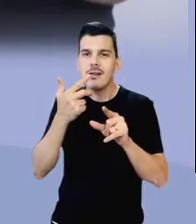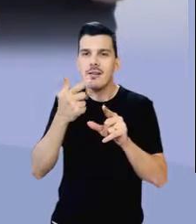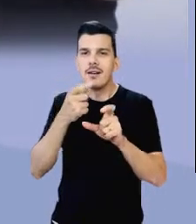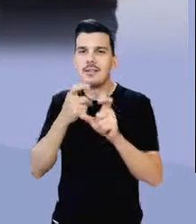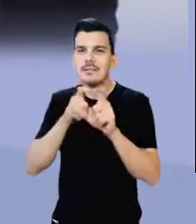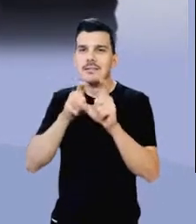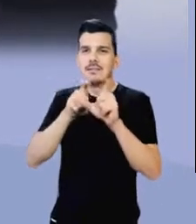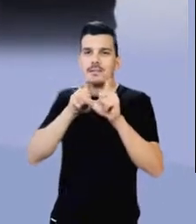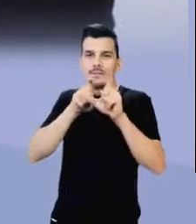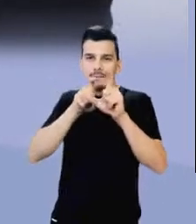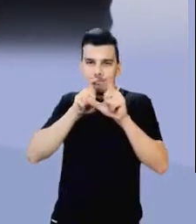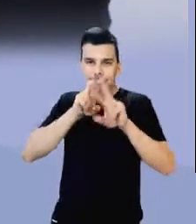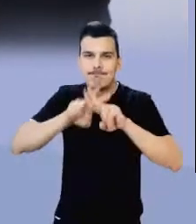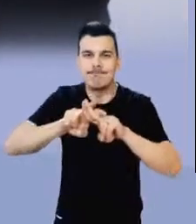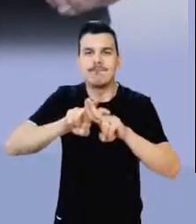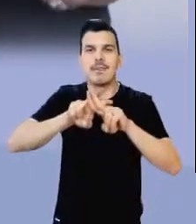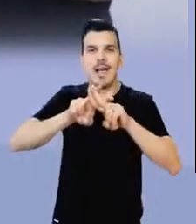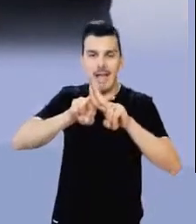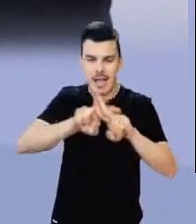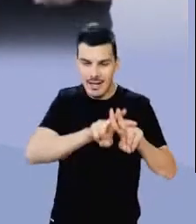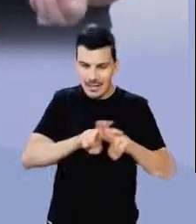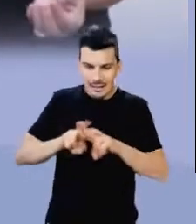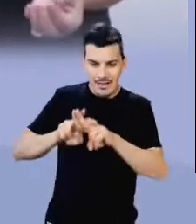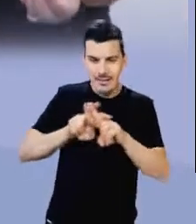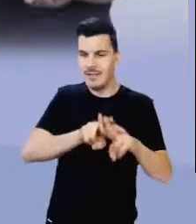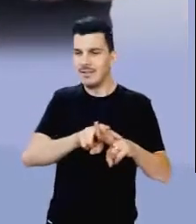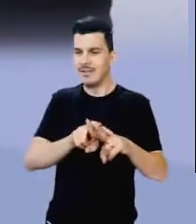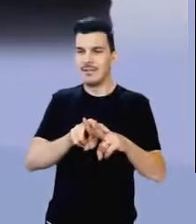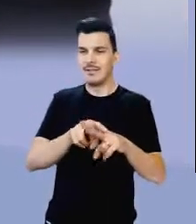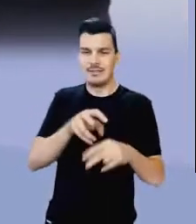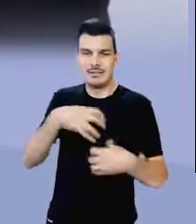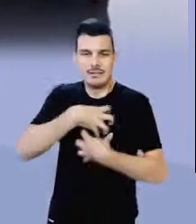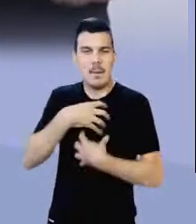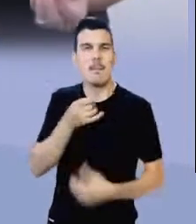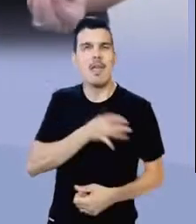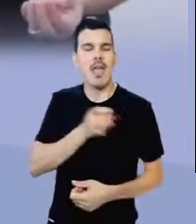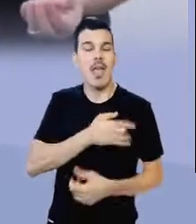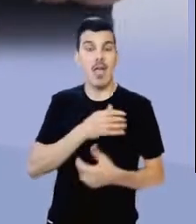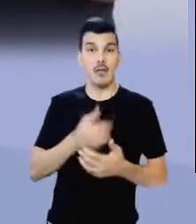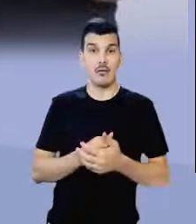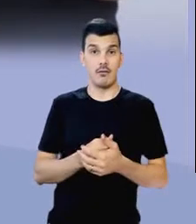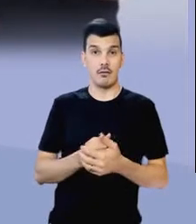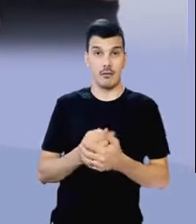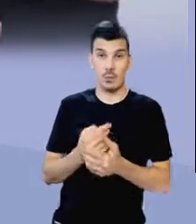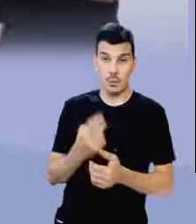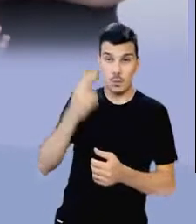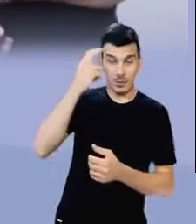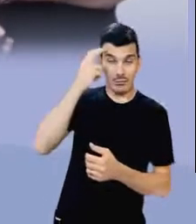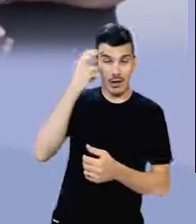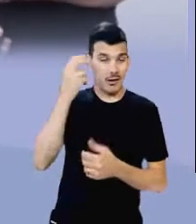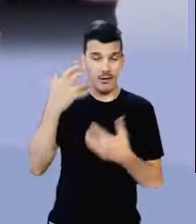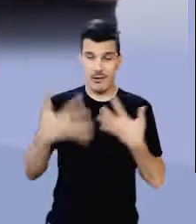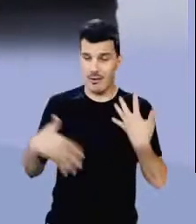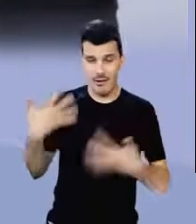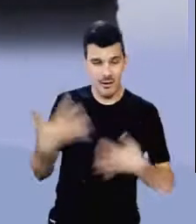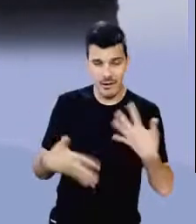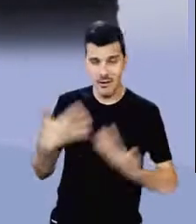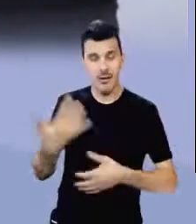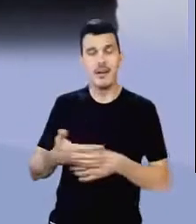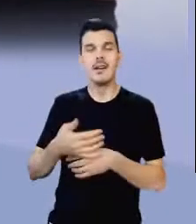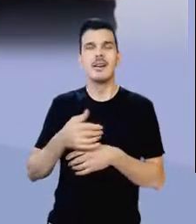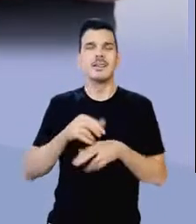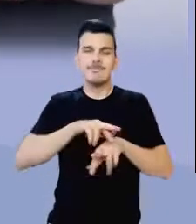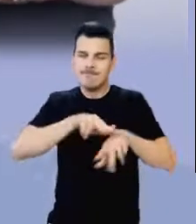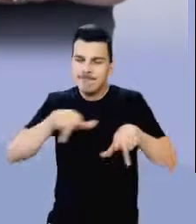medo. Eles valorizavam a cultura brasileira, porque o homem brasileiro, ainda que amedrontado pelos